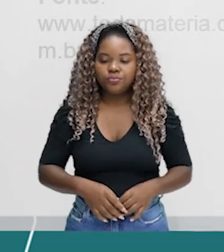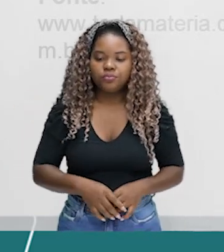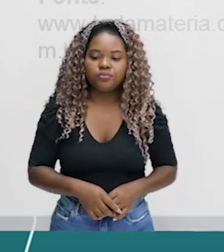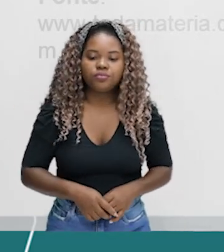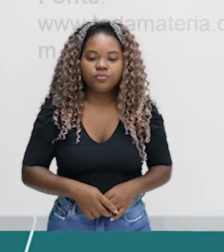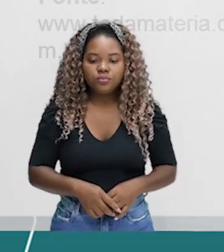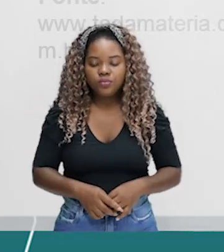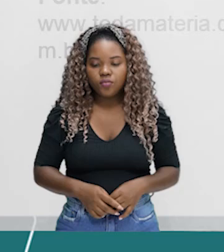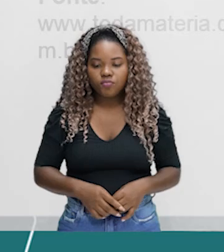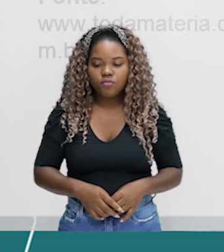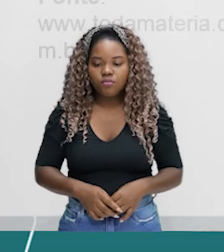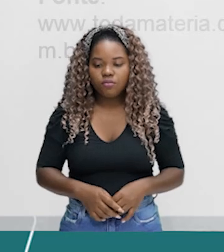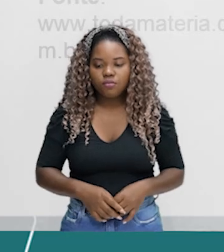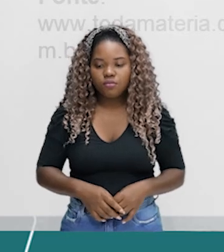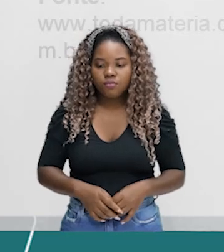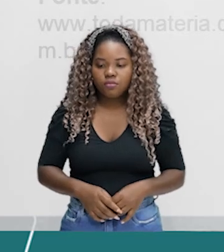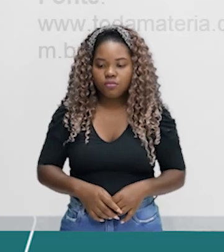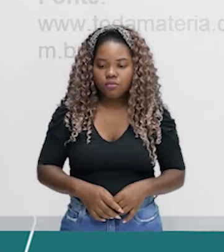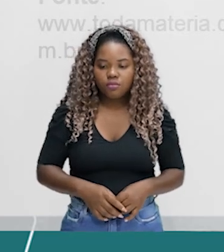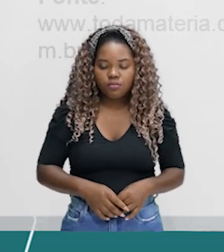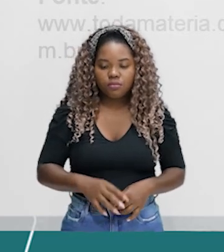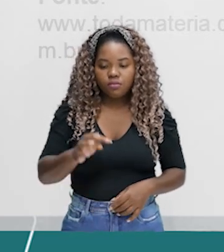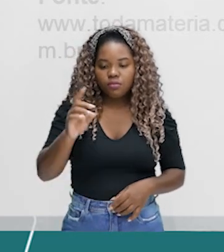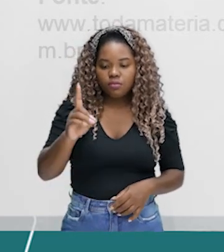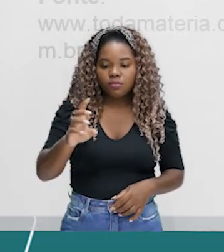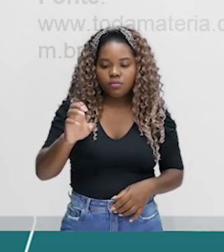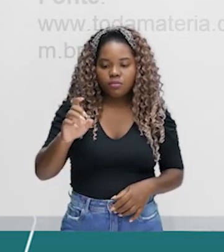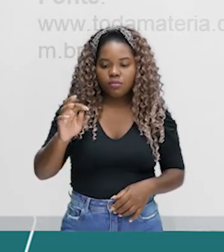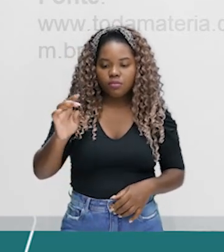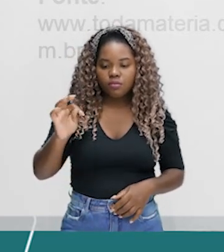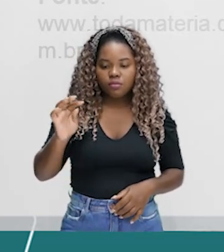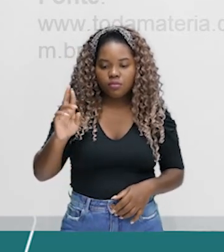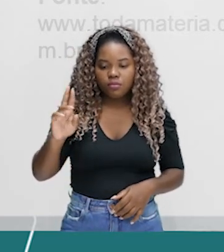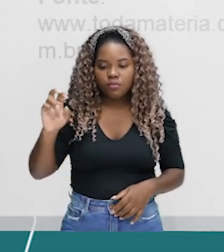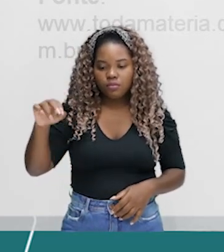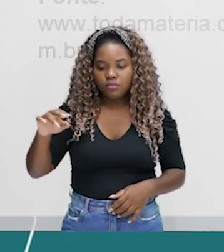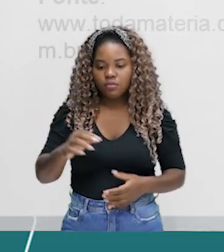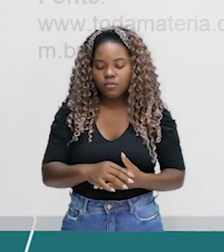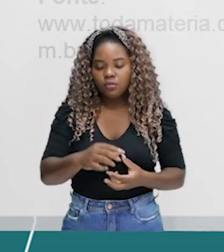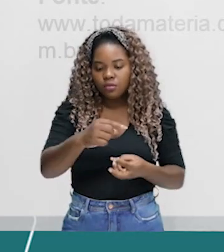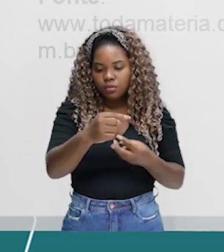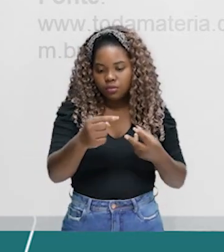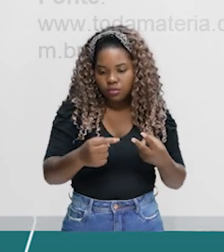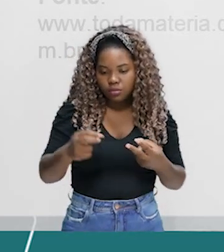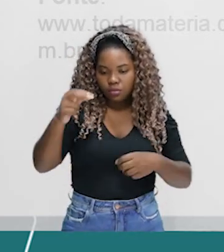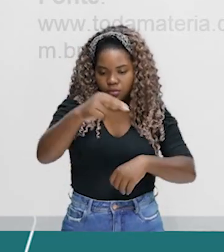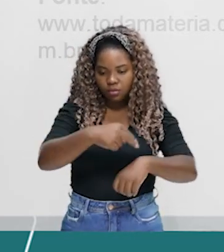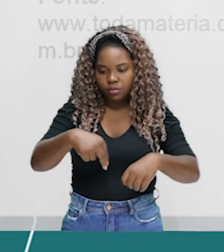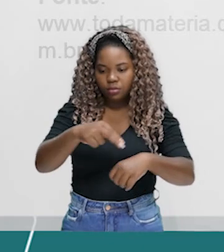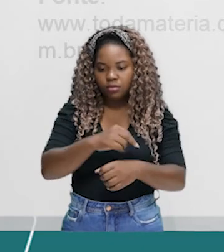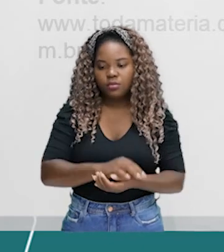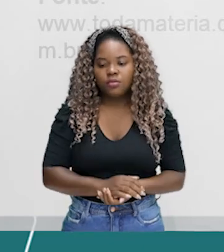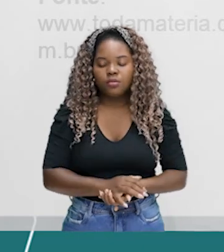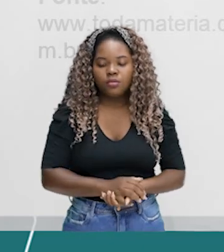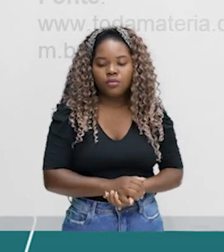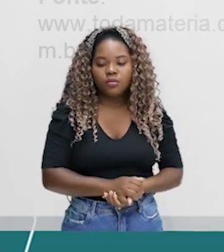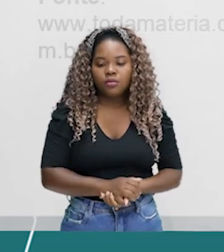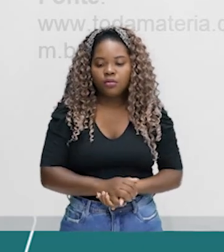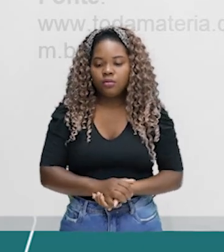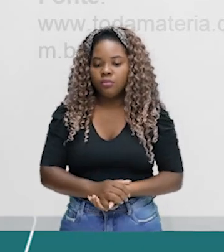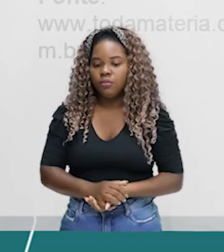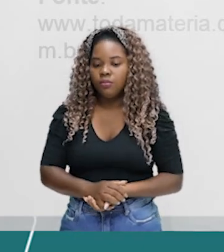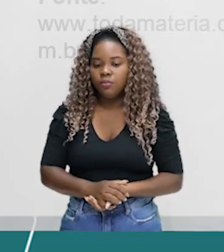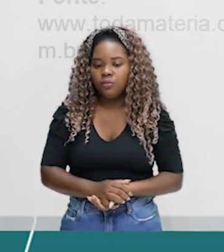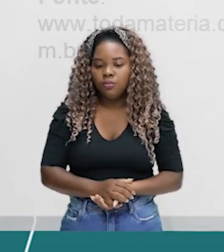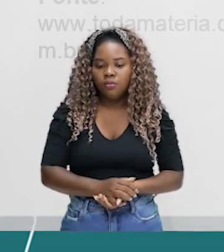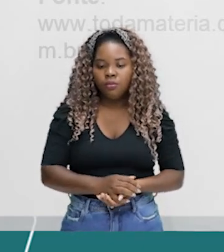tá? Então, deutério porque são 2 partículas nucleares. Aqui eu tenho o trítio porque são 3 partículas nucleares. Vejam que